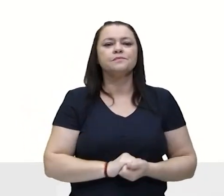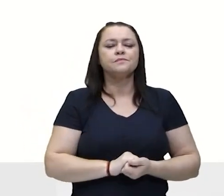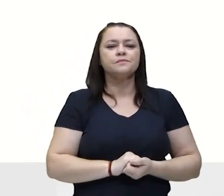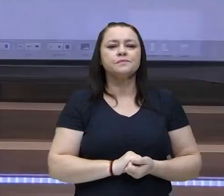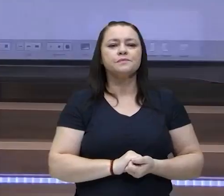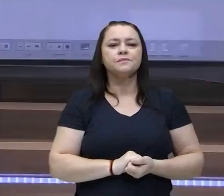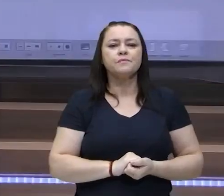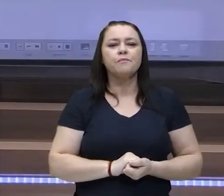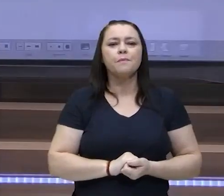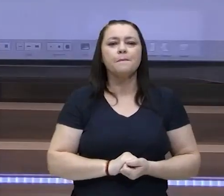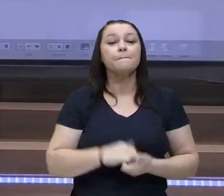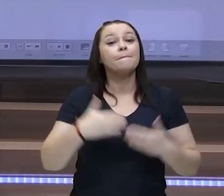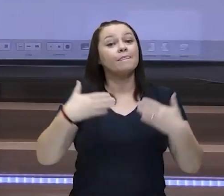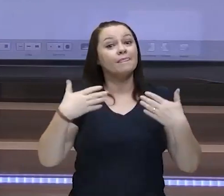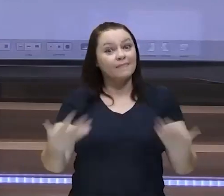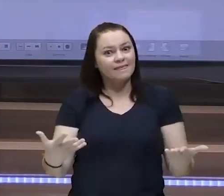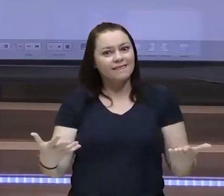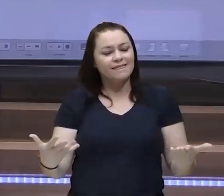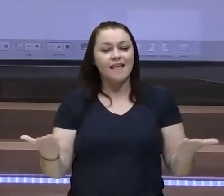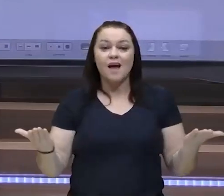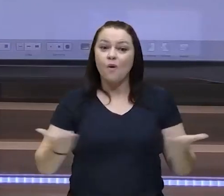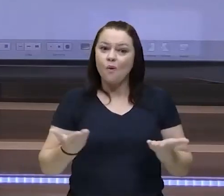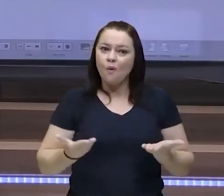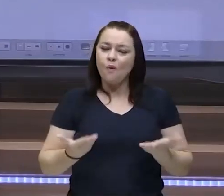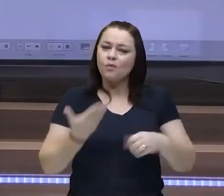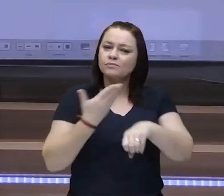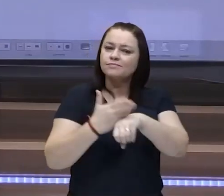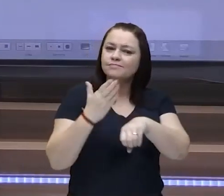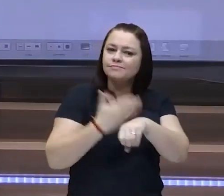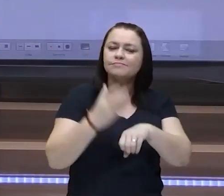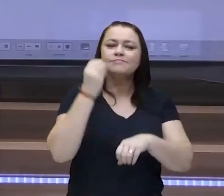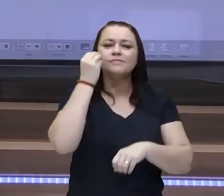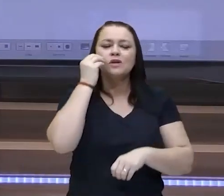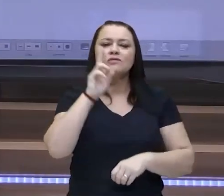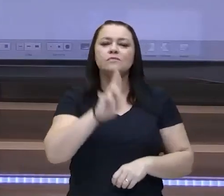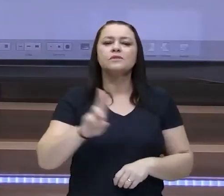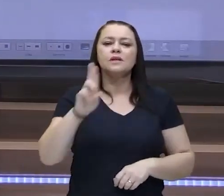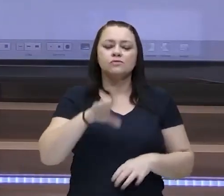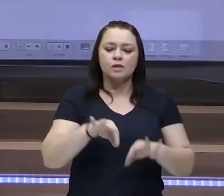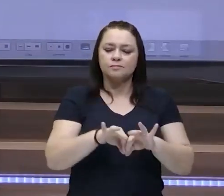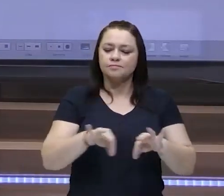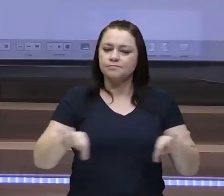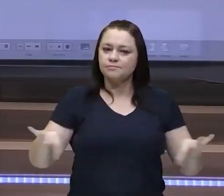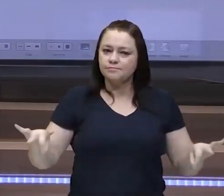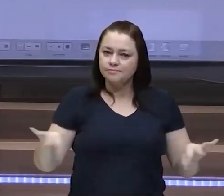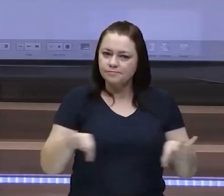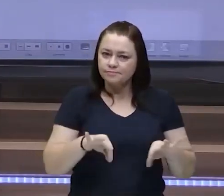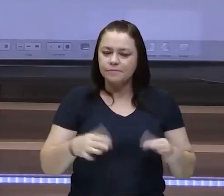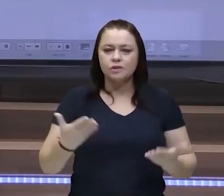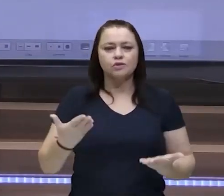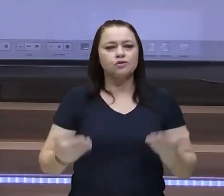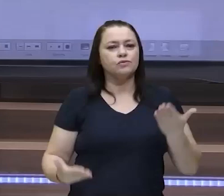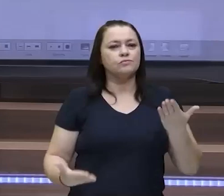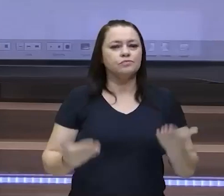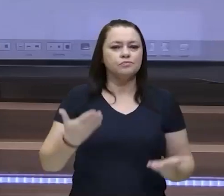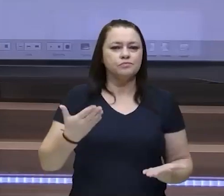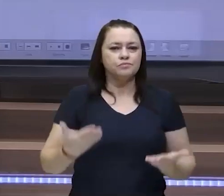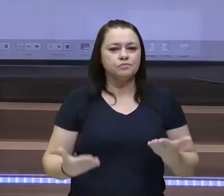bem. Então, nós vimos aí no exercitando o quê? As unidades de comprimento, as unidades de massa e as unidades o